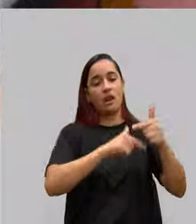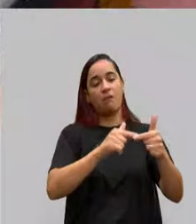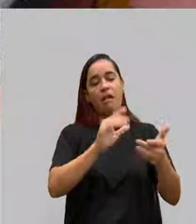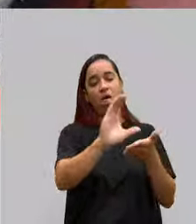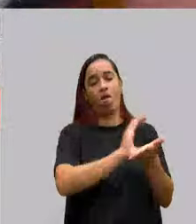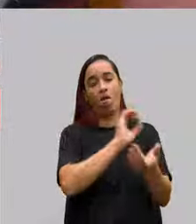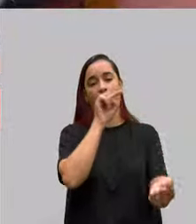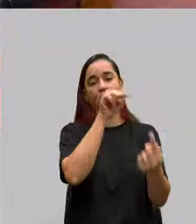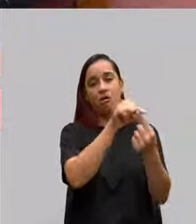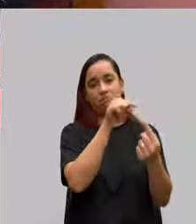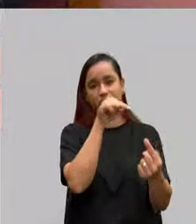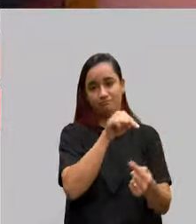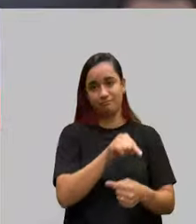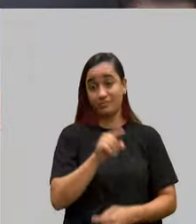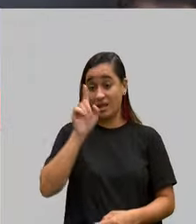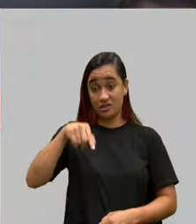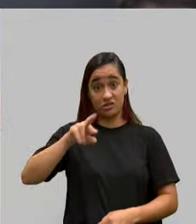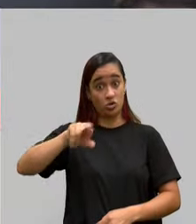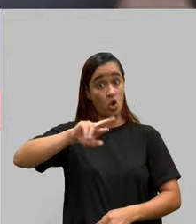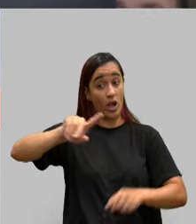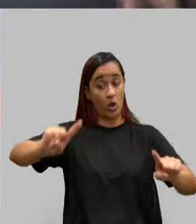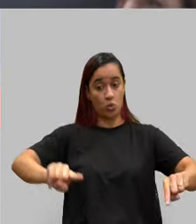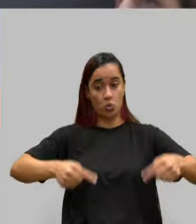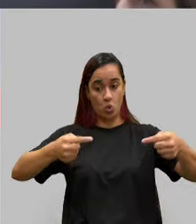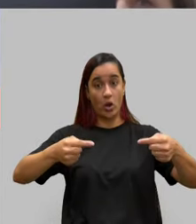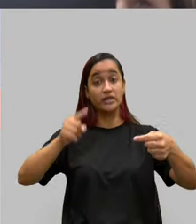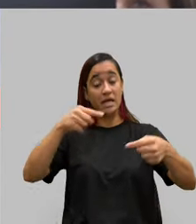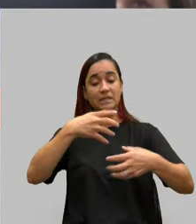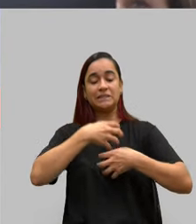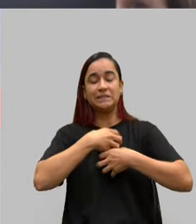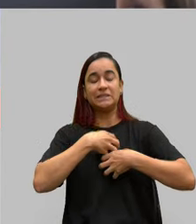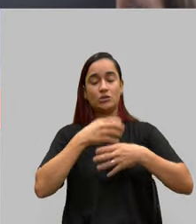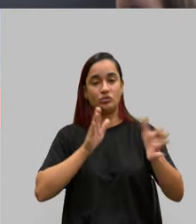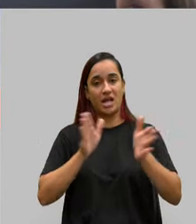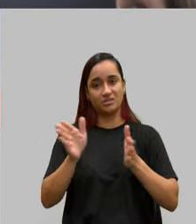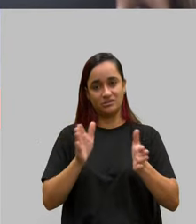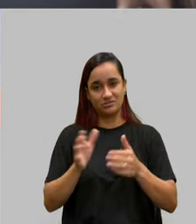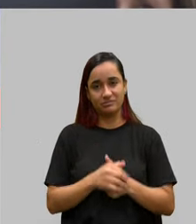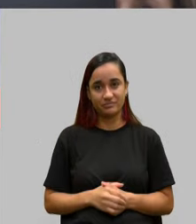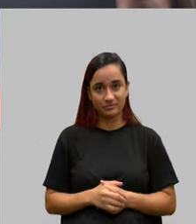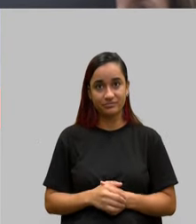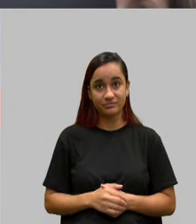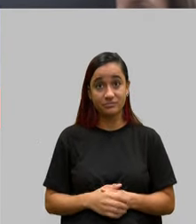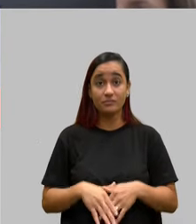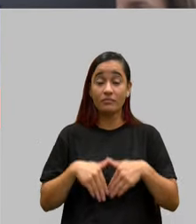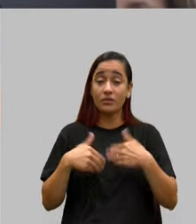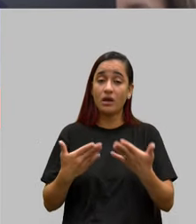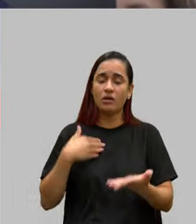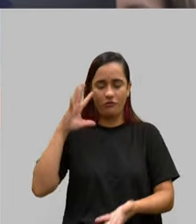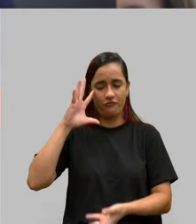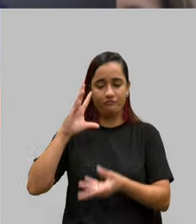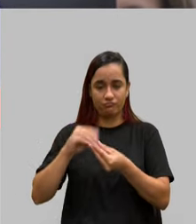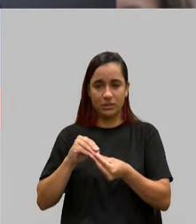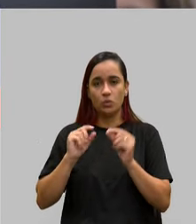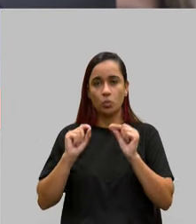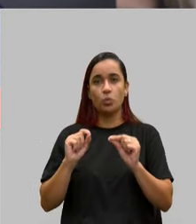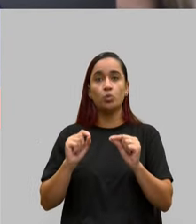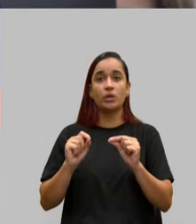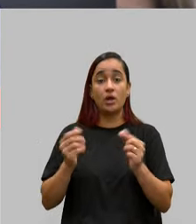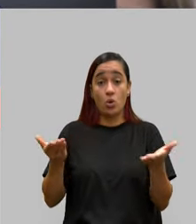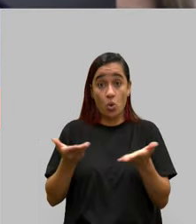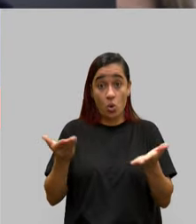uma concorrência é só uma forma de acesso e para Fer achar o que eu tenho a dizer aqui hoje hoje as associações